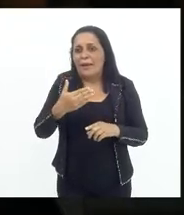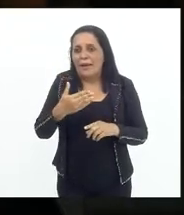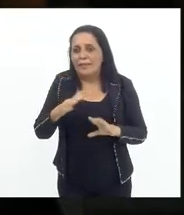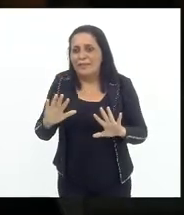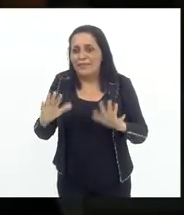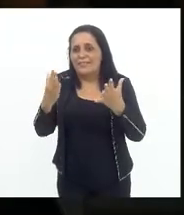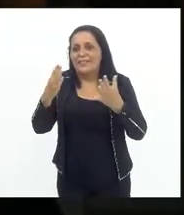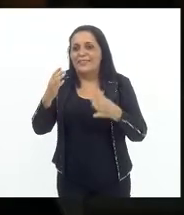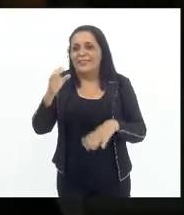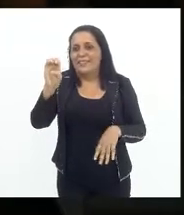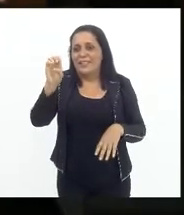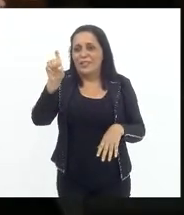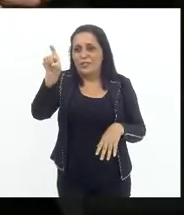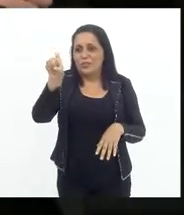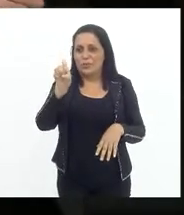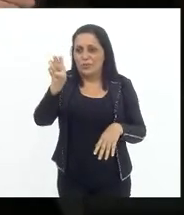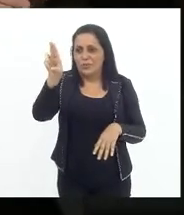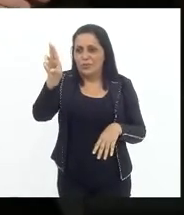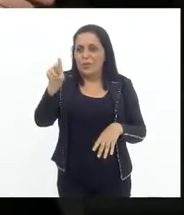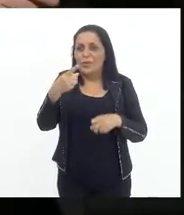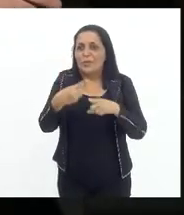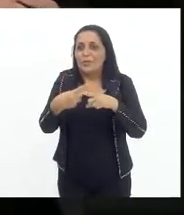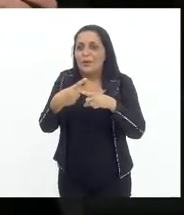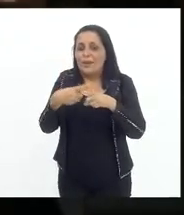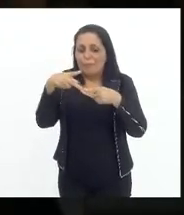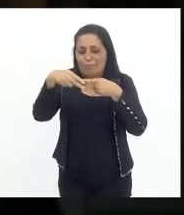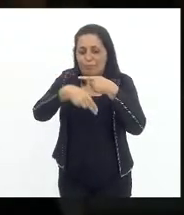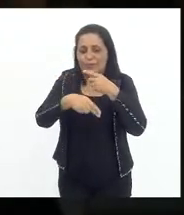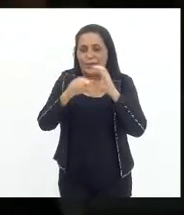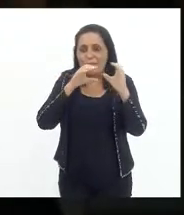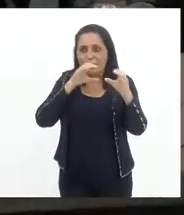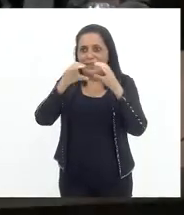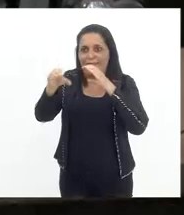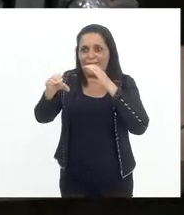para abrir a comunicação. Não pode,